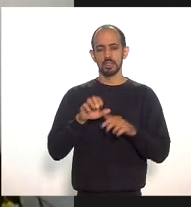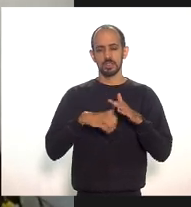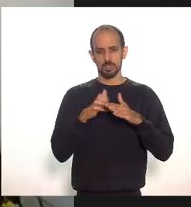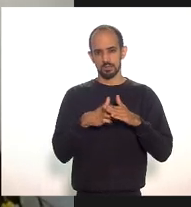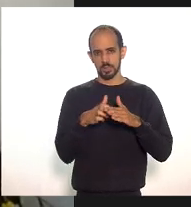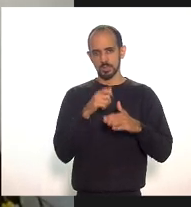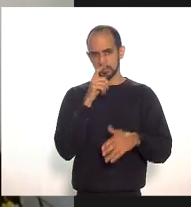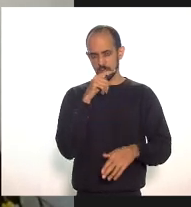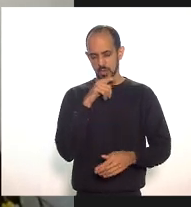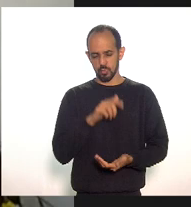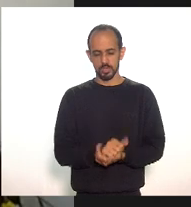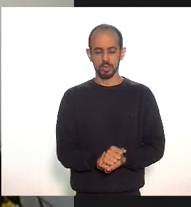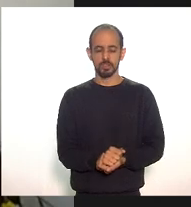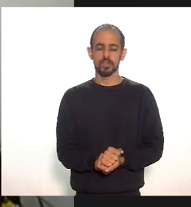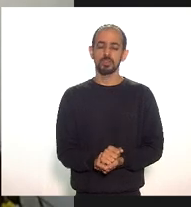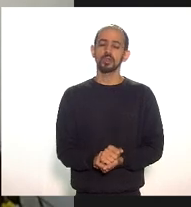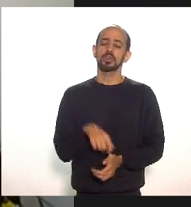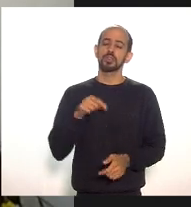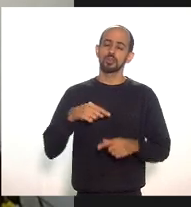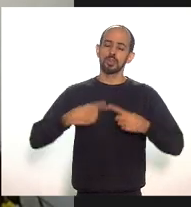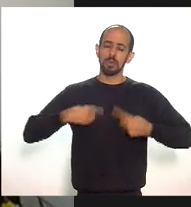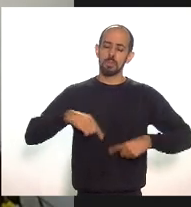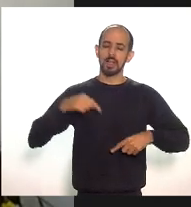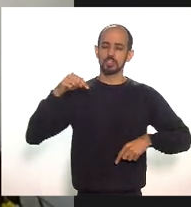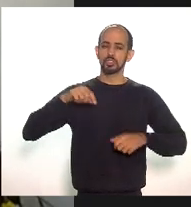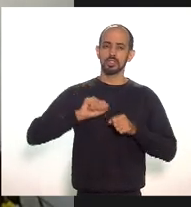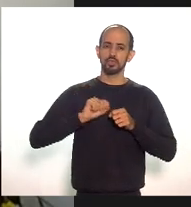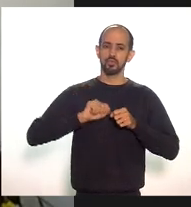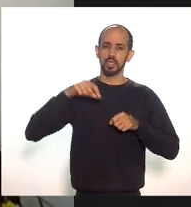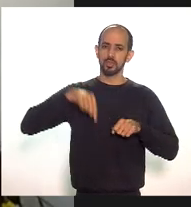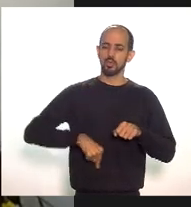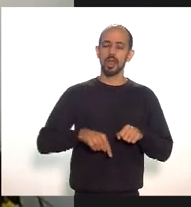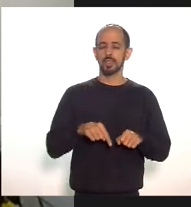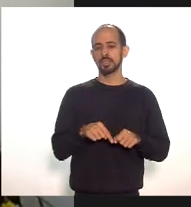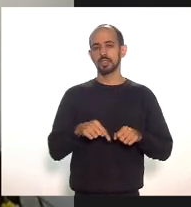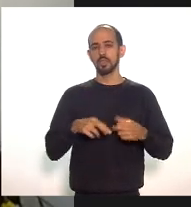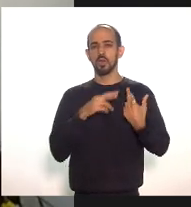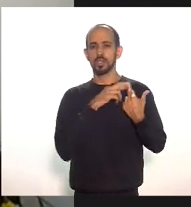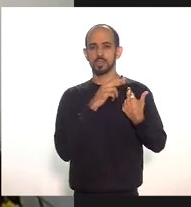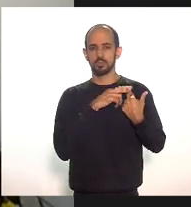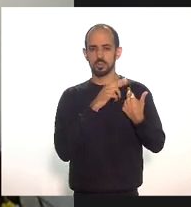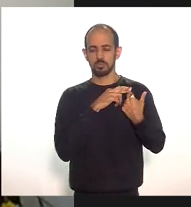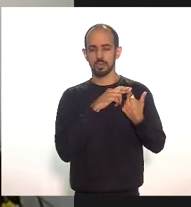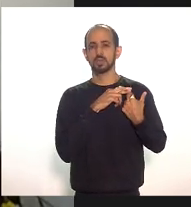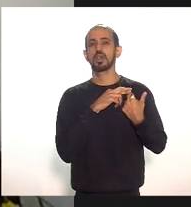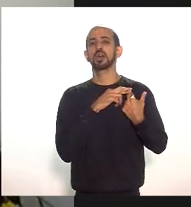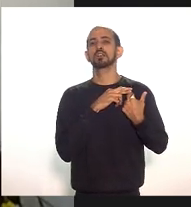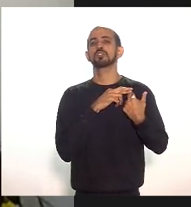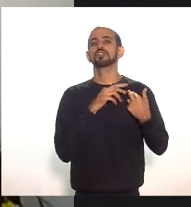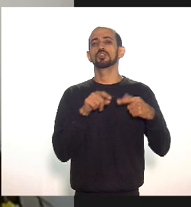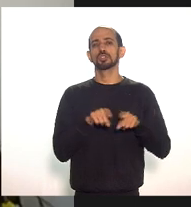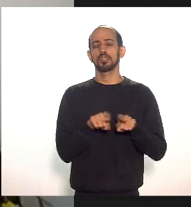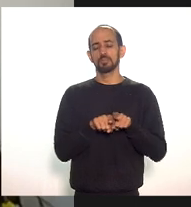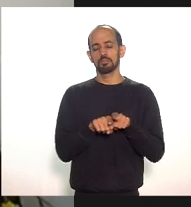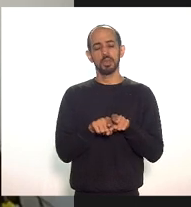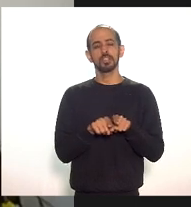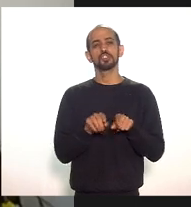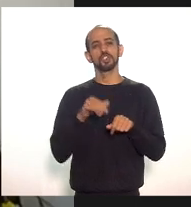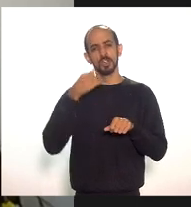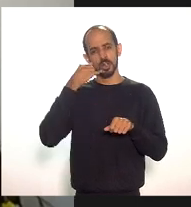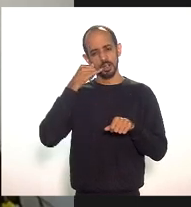seja feito dessa caso de madeira responsável mas de maneira a defender a possibilidade